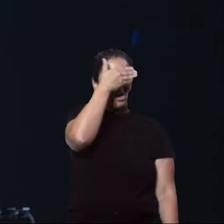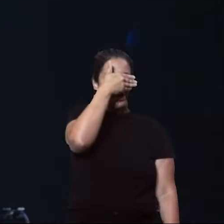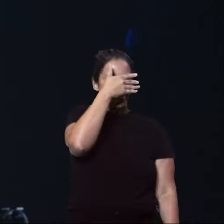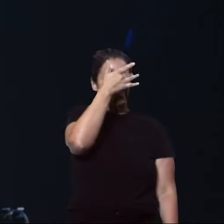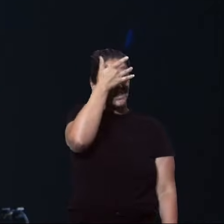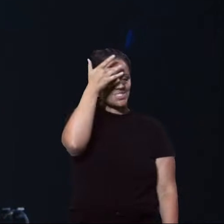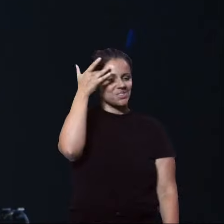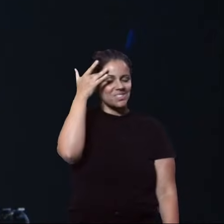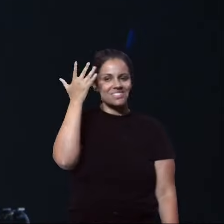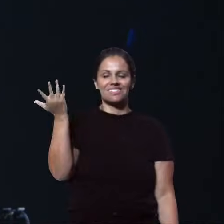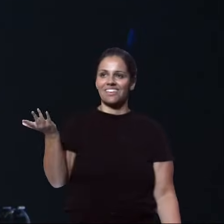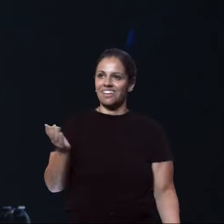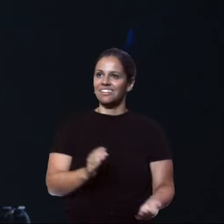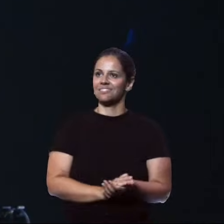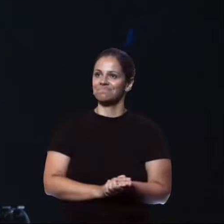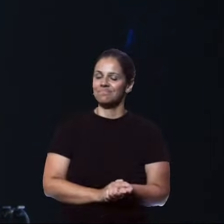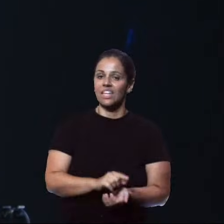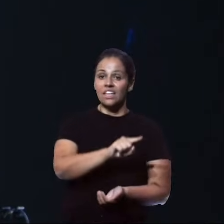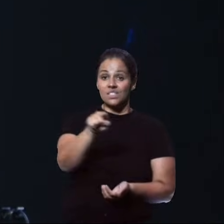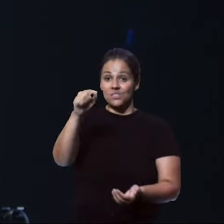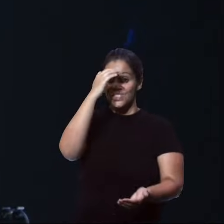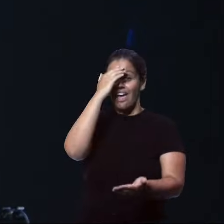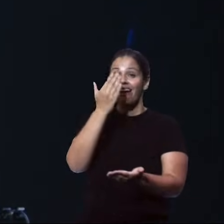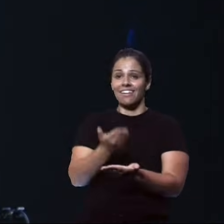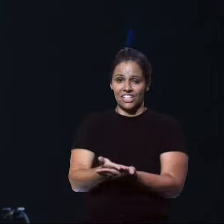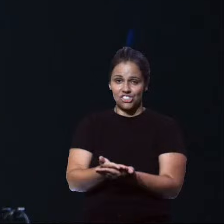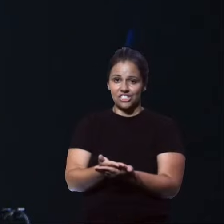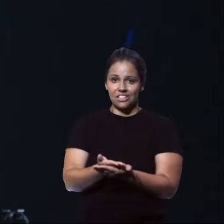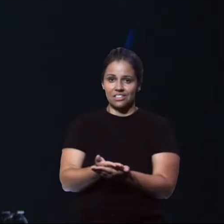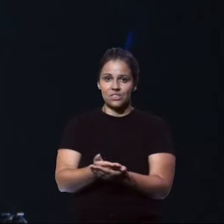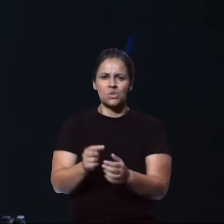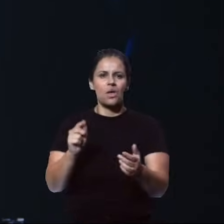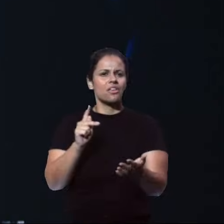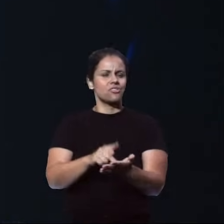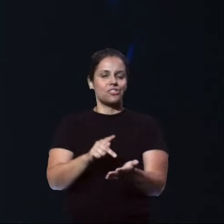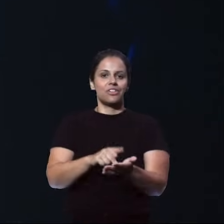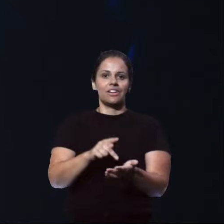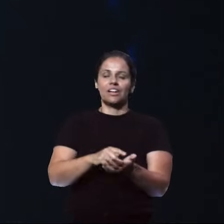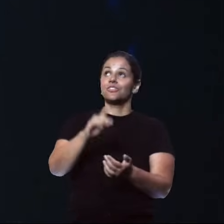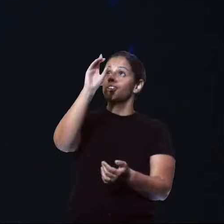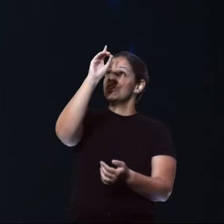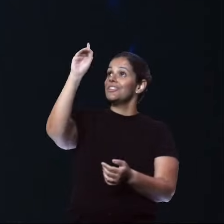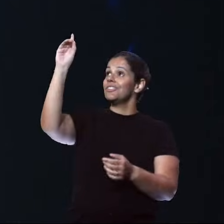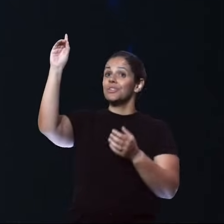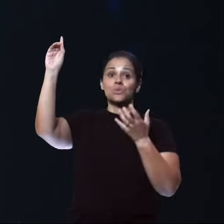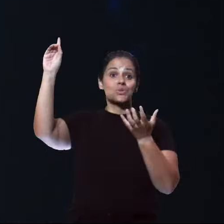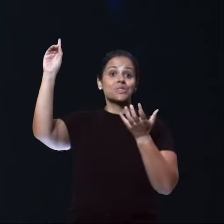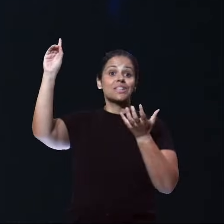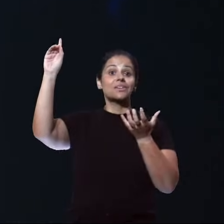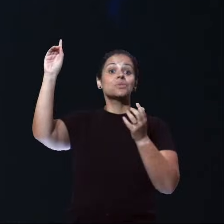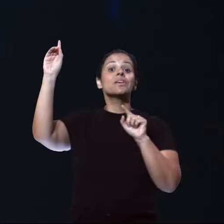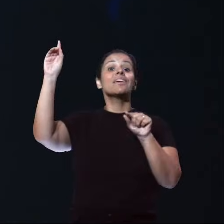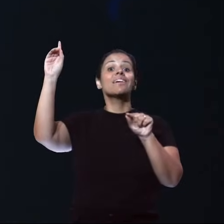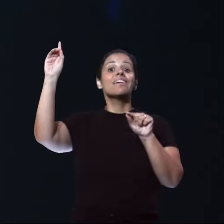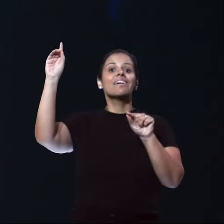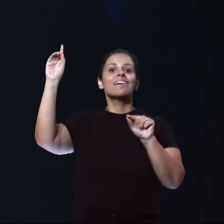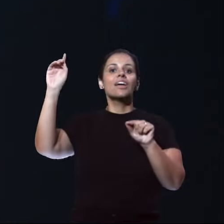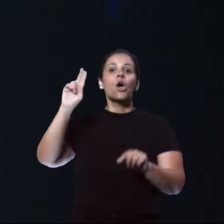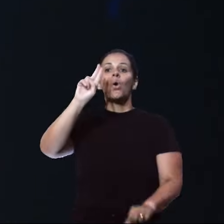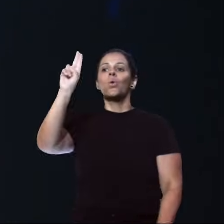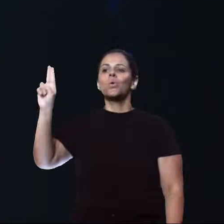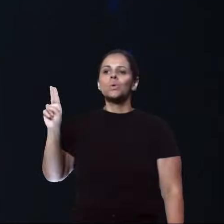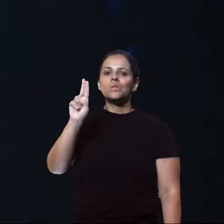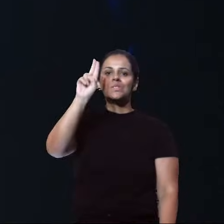usar, é que o nome dele seja conhecido através da sua vida, e é por isso que você vai receber poder em nome de Jesus, para